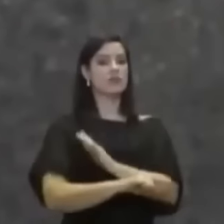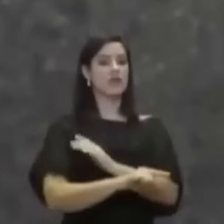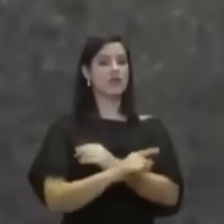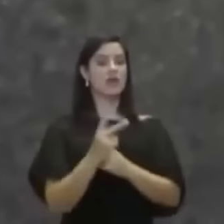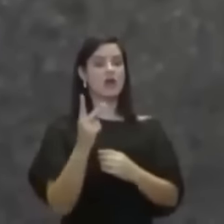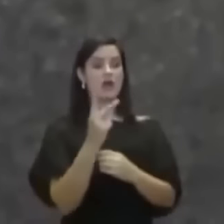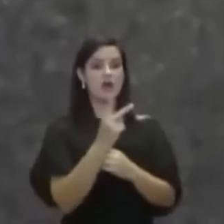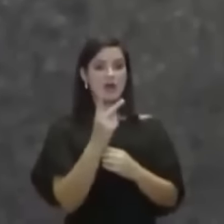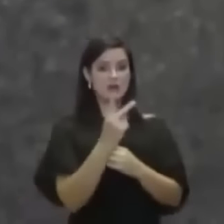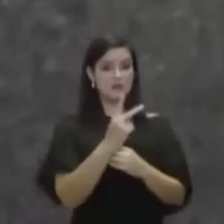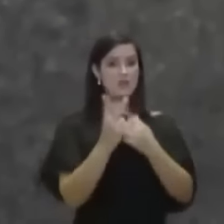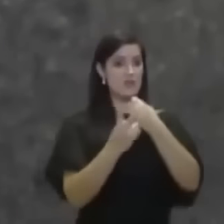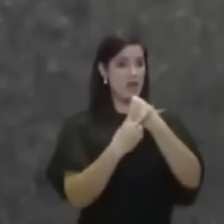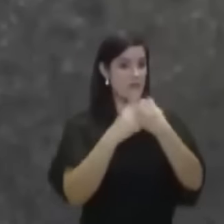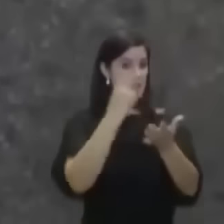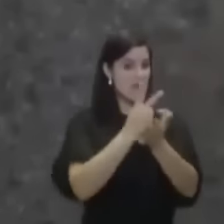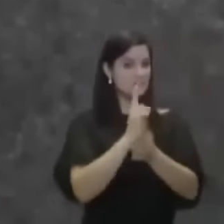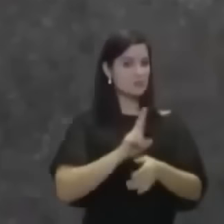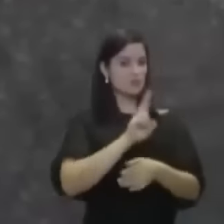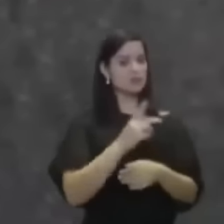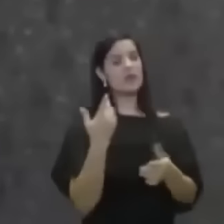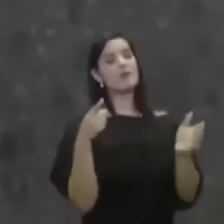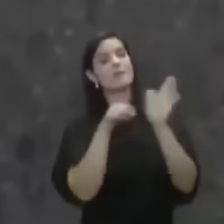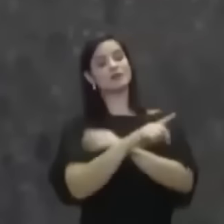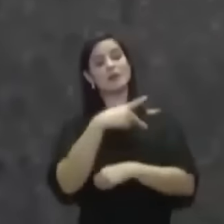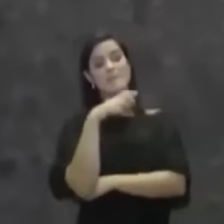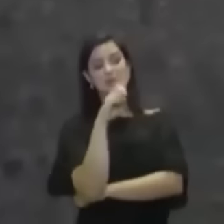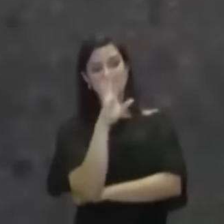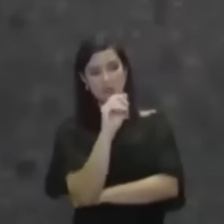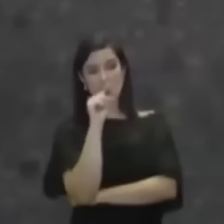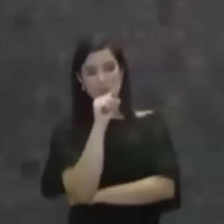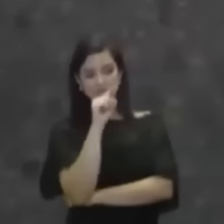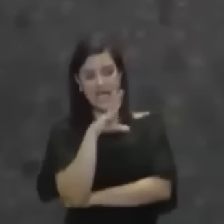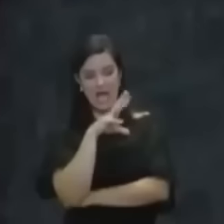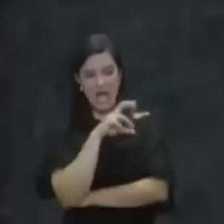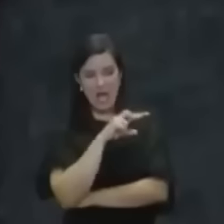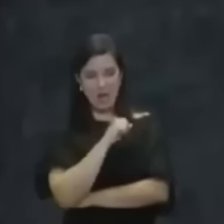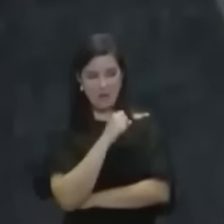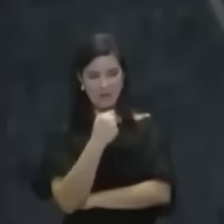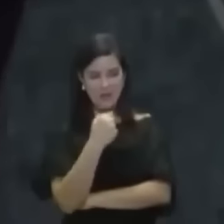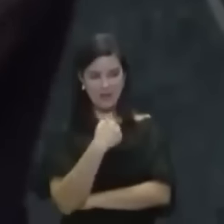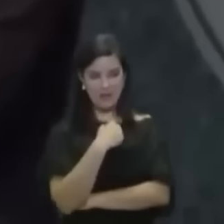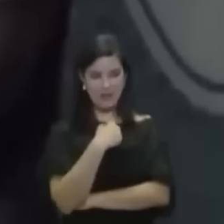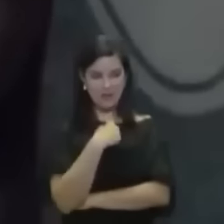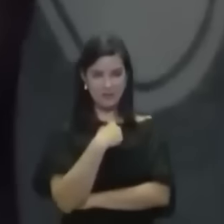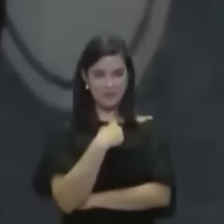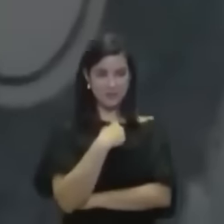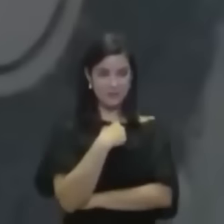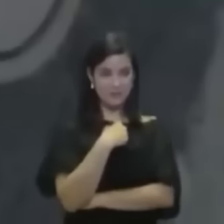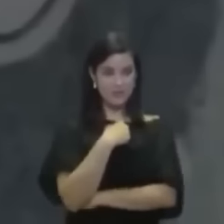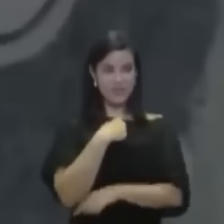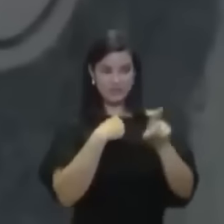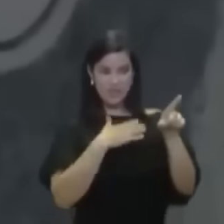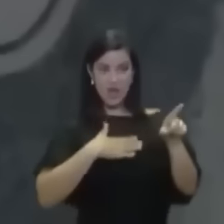duas respostas anteriores. Então Jesus pergunta para ele: Petros, fileis-me, pelo menos tu